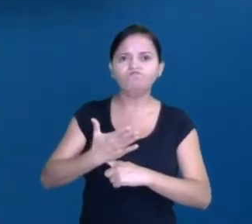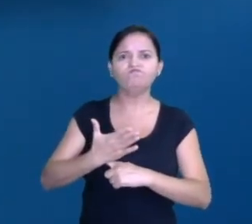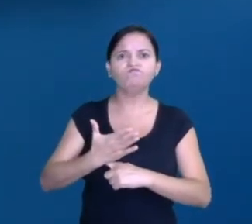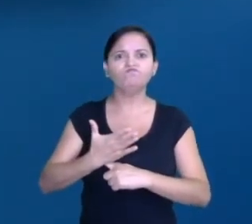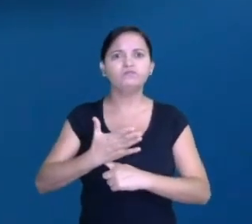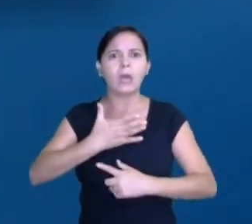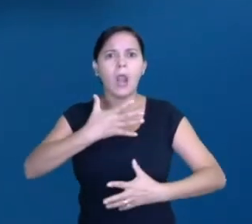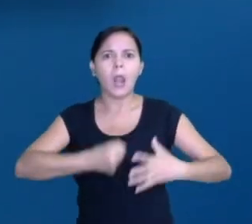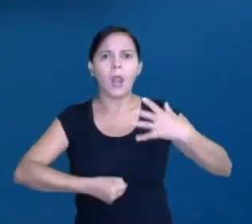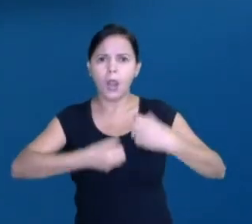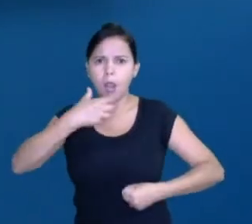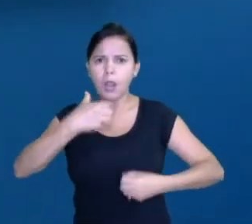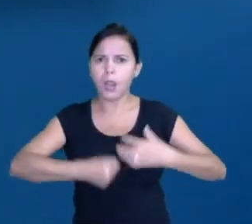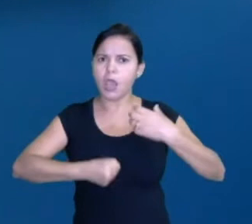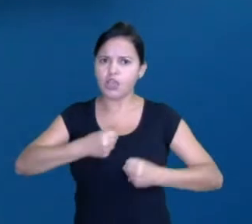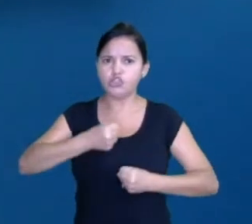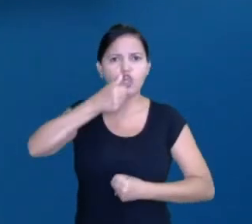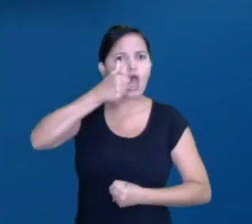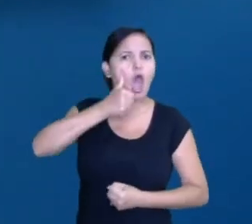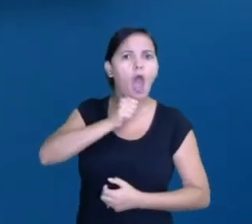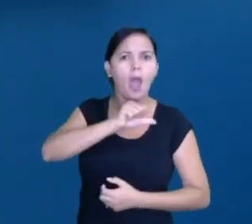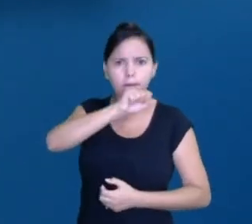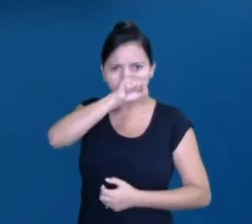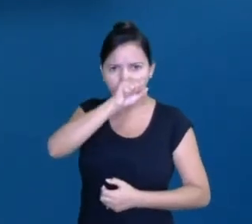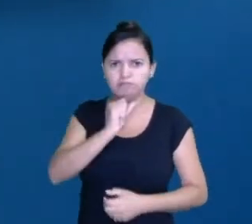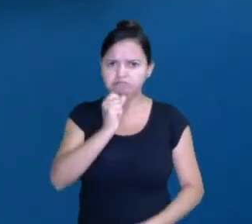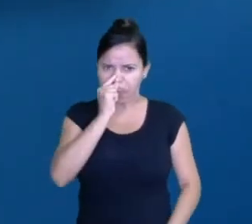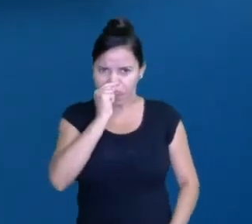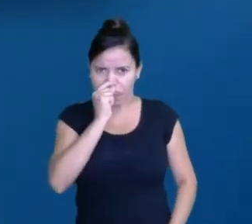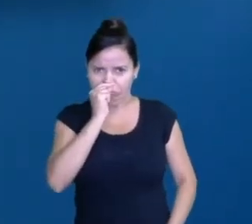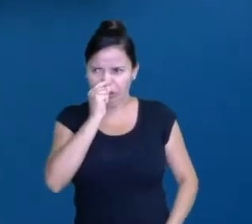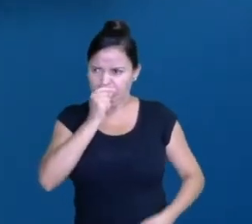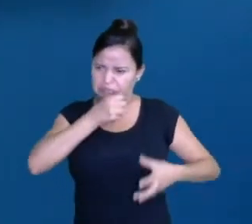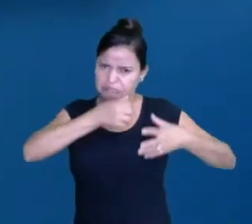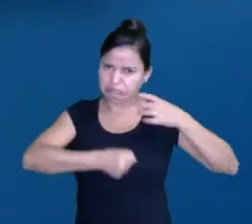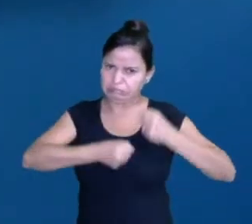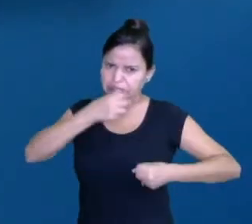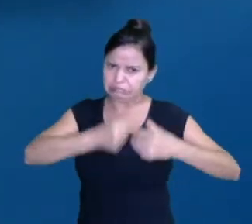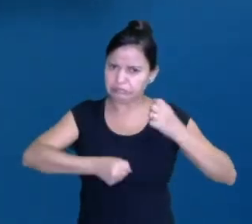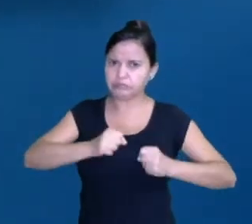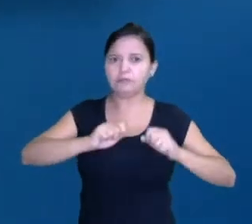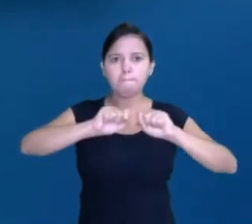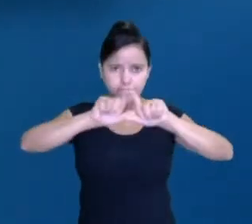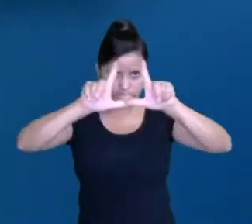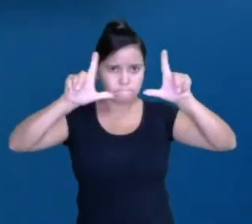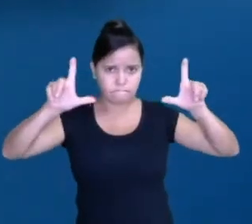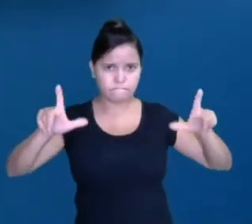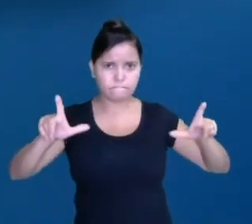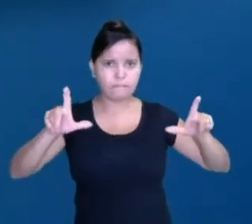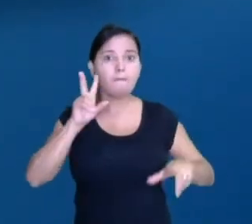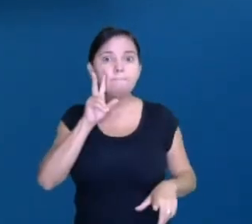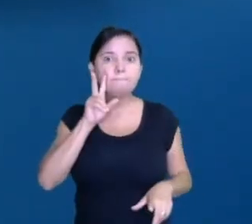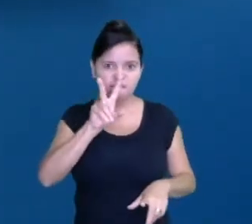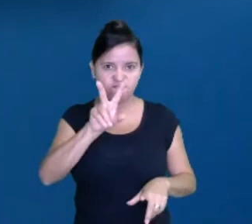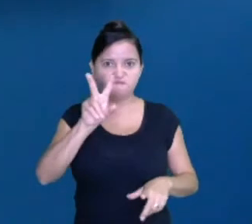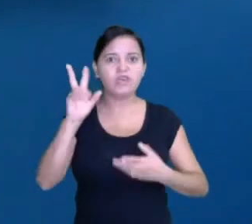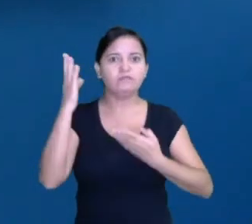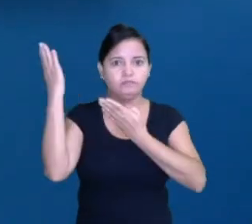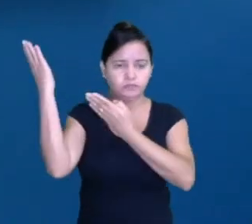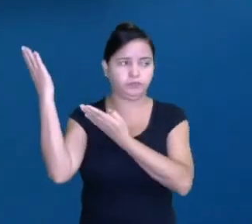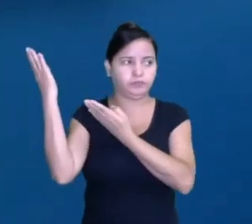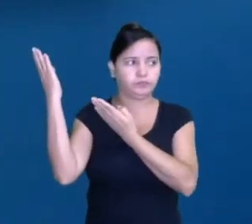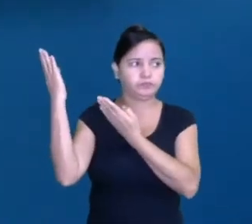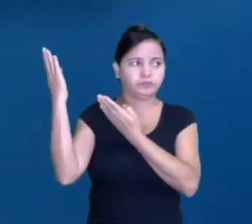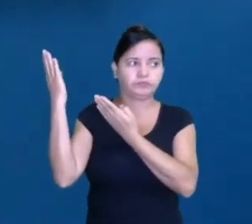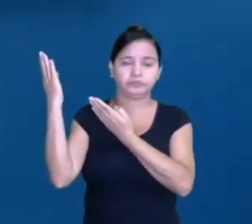do leite materno, que é tão importante para o bebezinho. Então, quando eu pensar, e abre a imagem aí, por gentileza, produção, para eles poderem vislumbrar essa